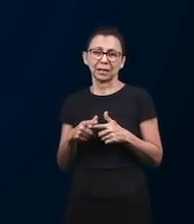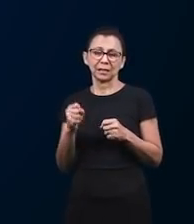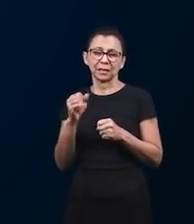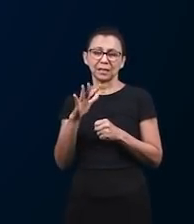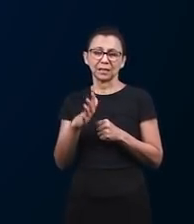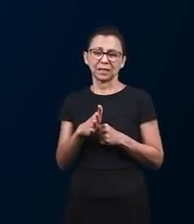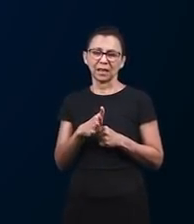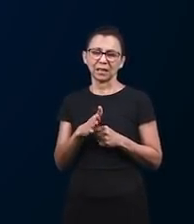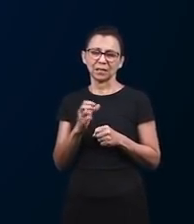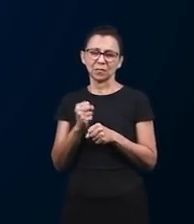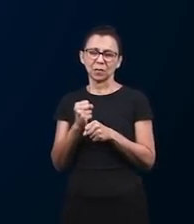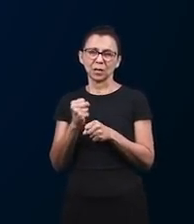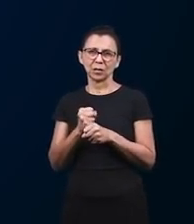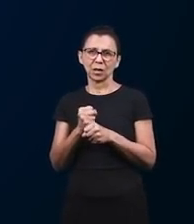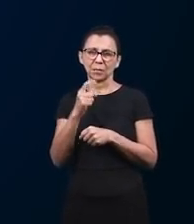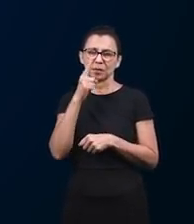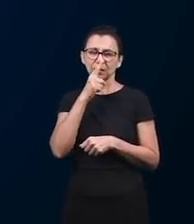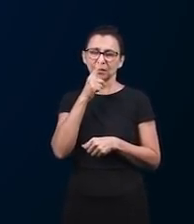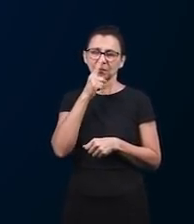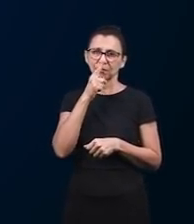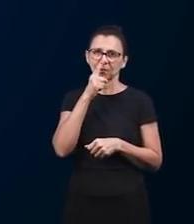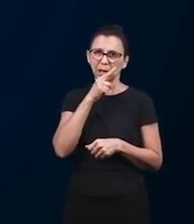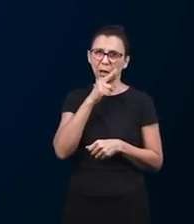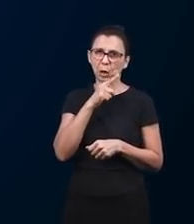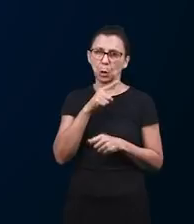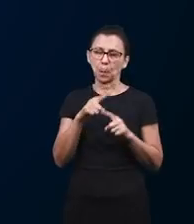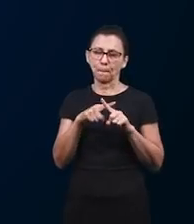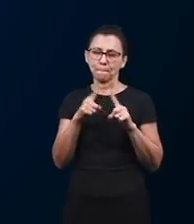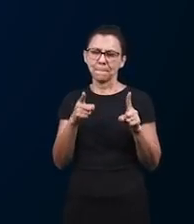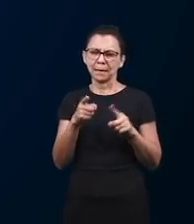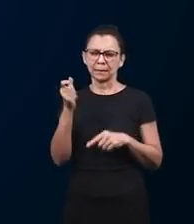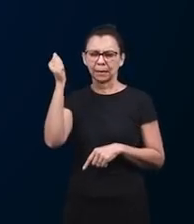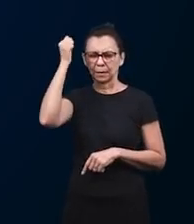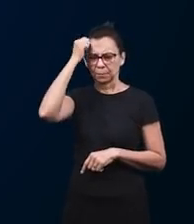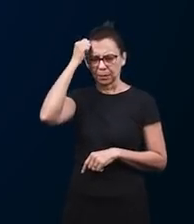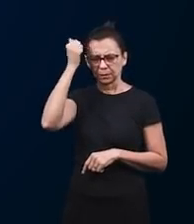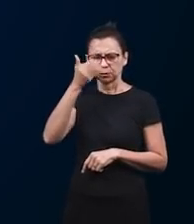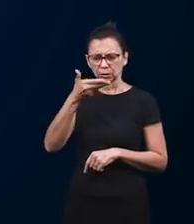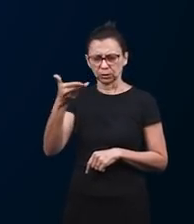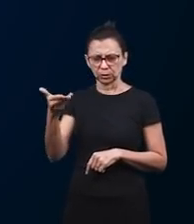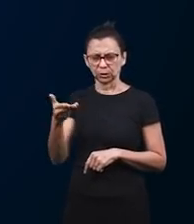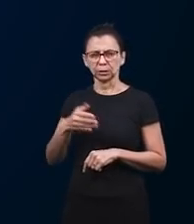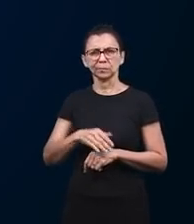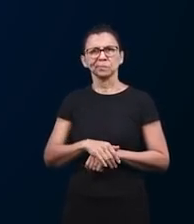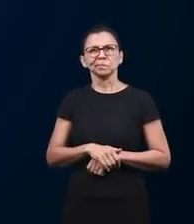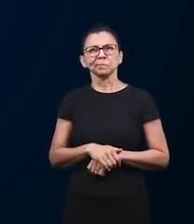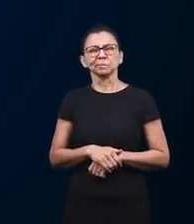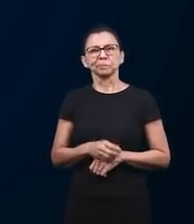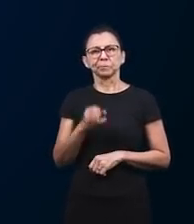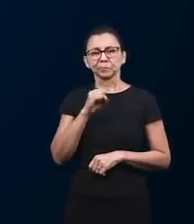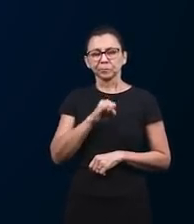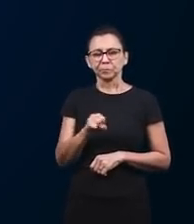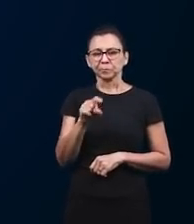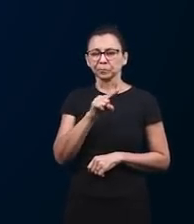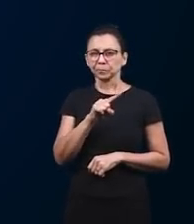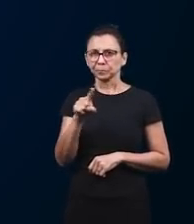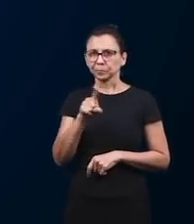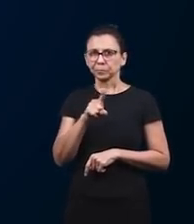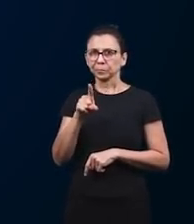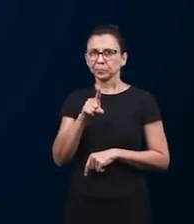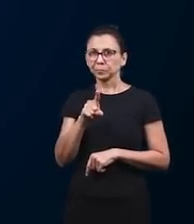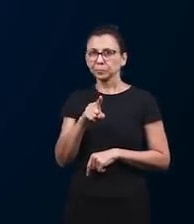Deus. Lembra-te, pois, do que tens recebido e ouvido, e guarda-o e arrepende-te. Se não